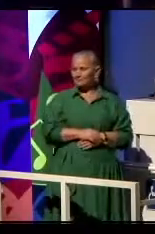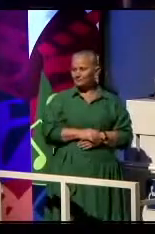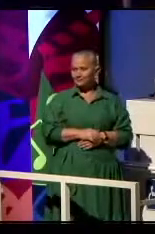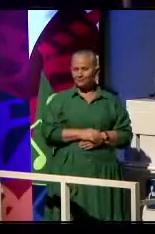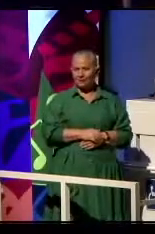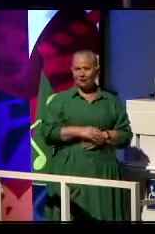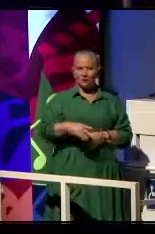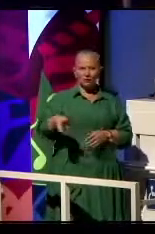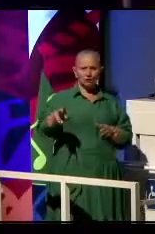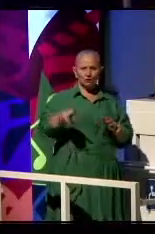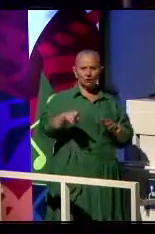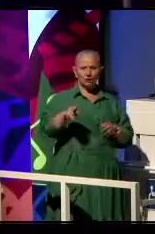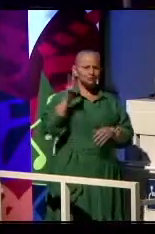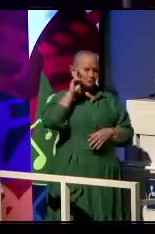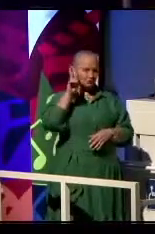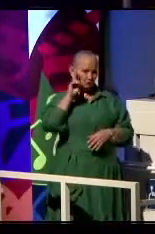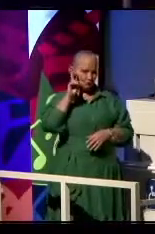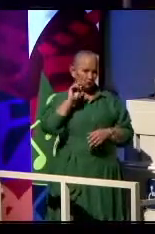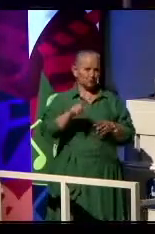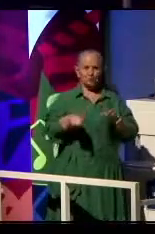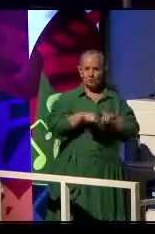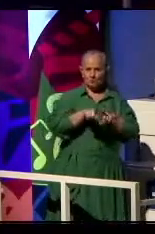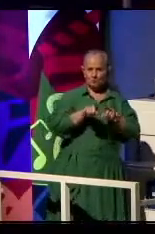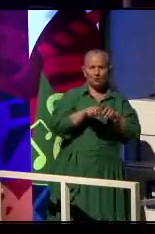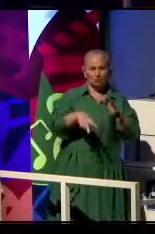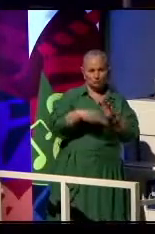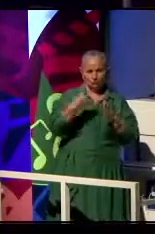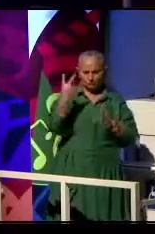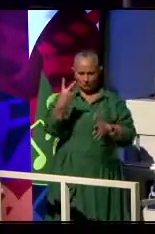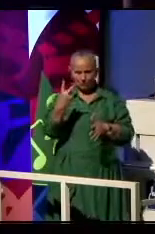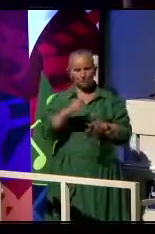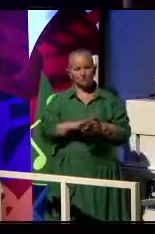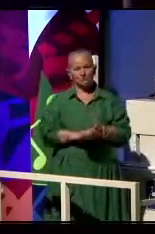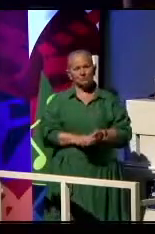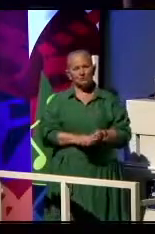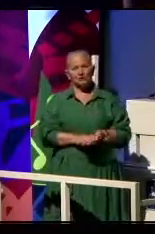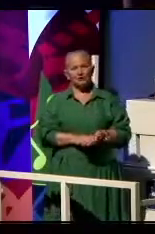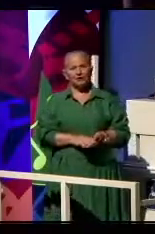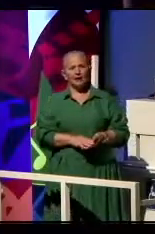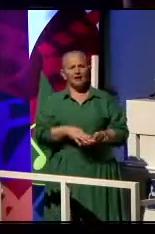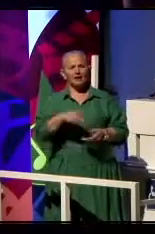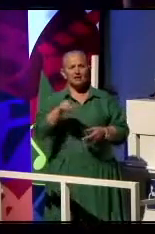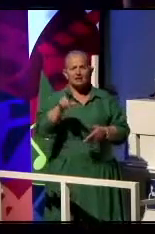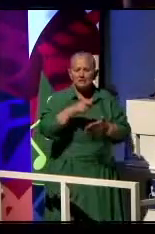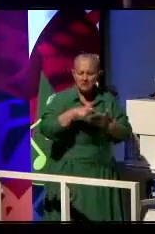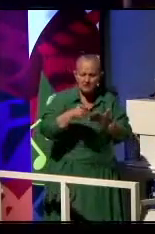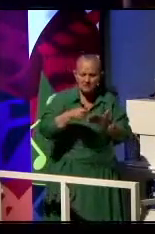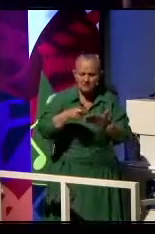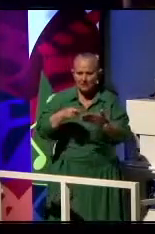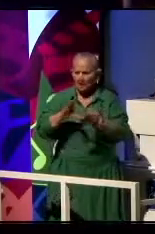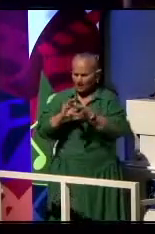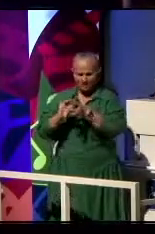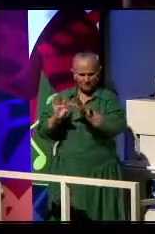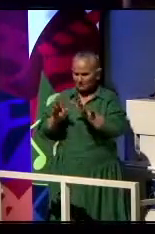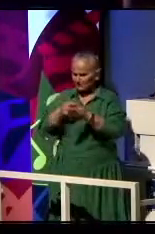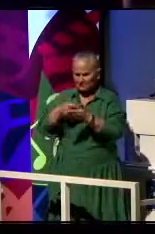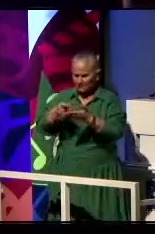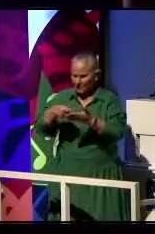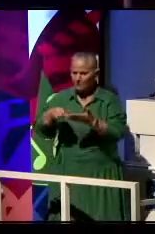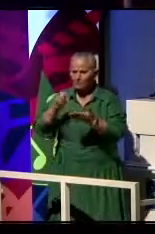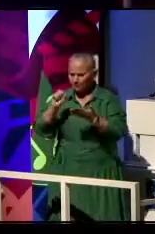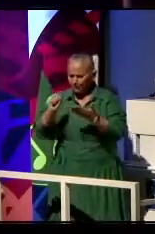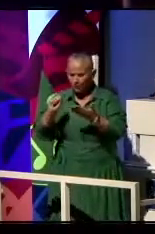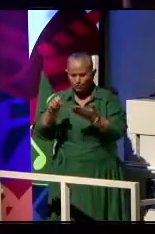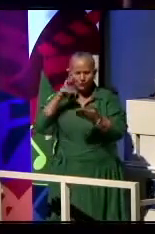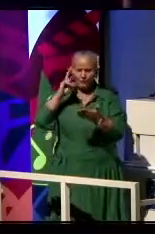dele, generoso, é de deixar as pessoas muito à vontade. Então, as pessoas tinham liberdade para criar, e com essa liberdade, elas